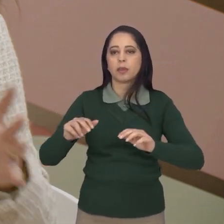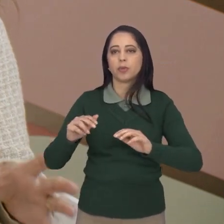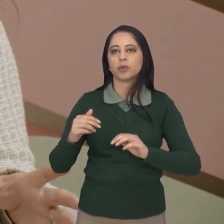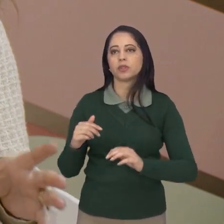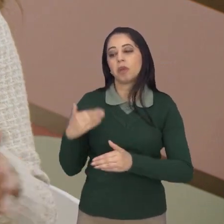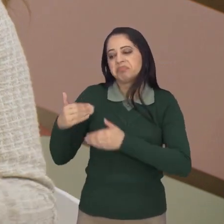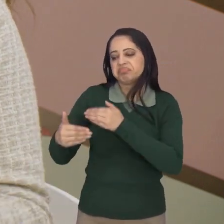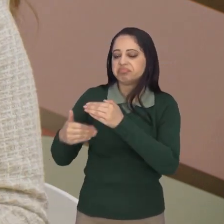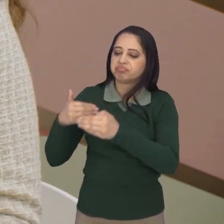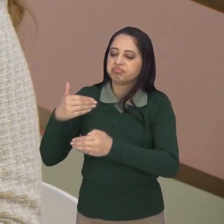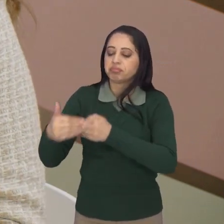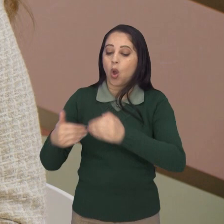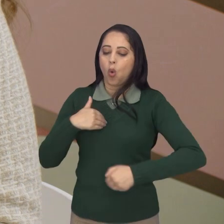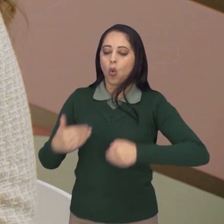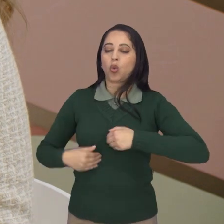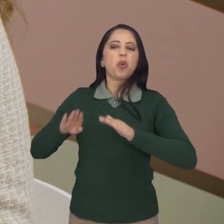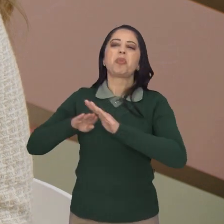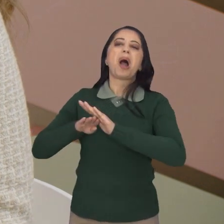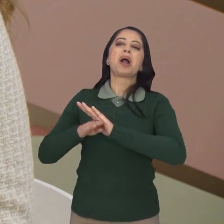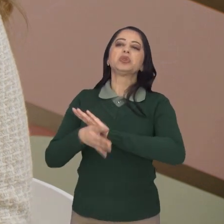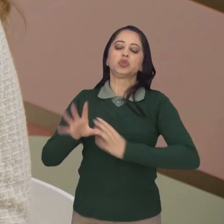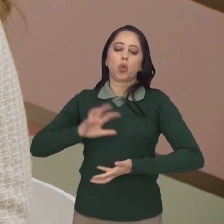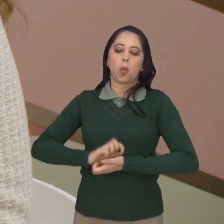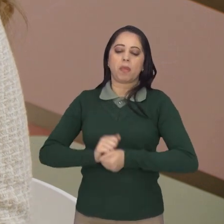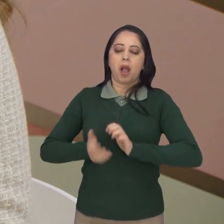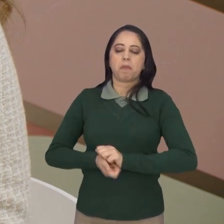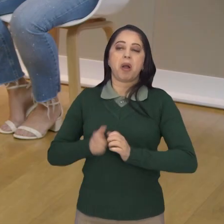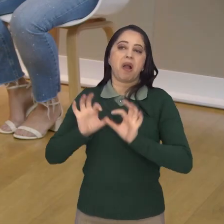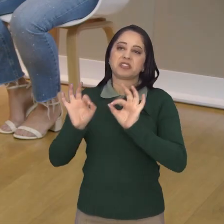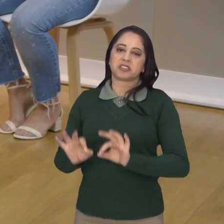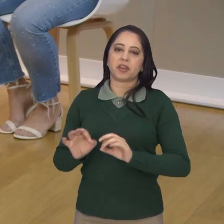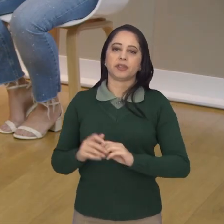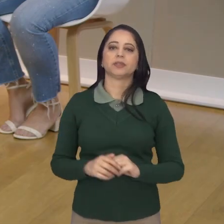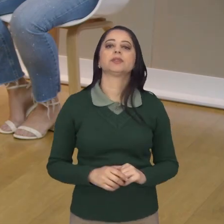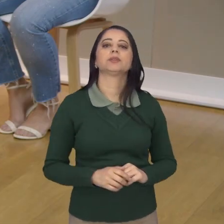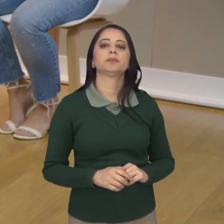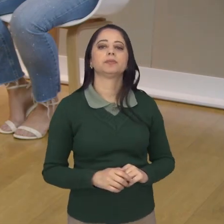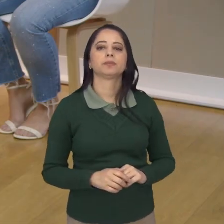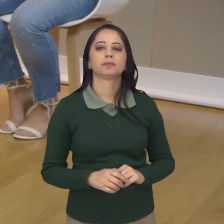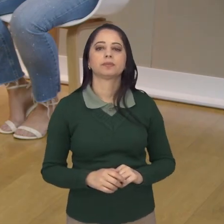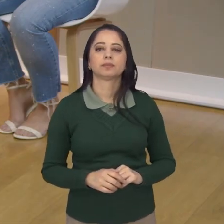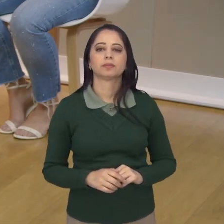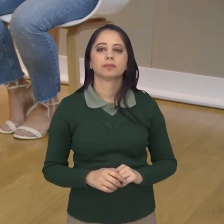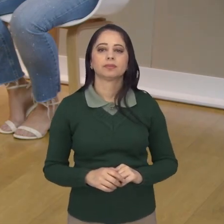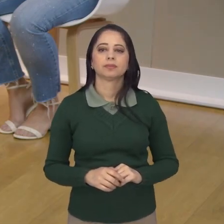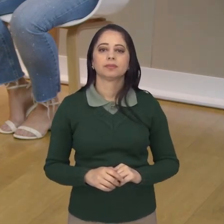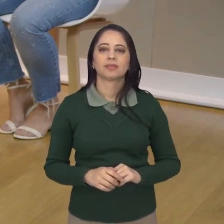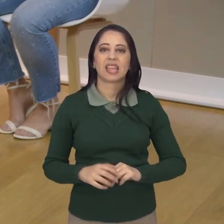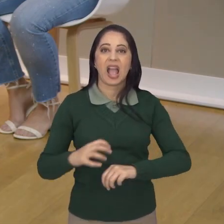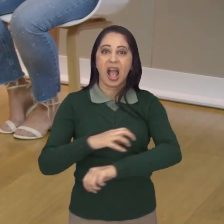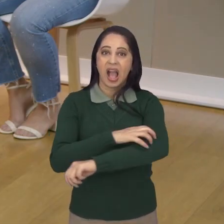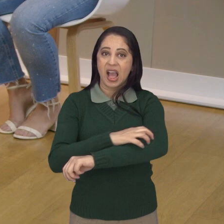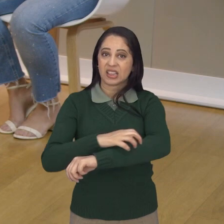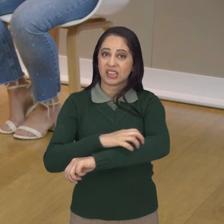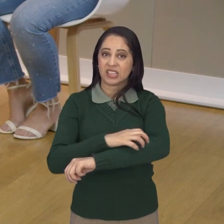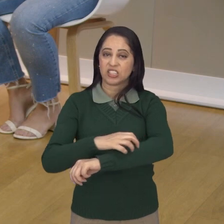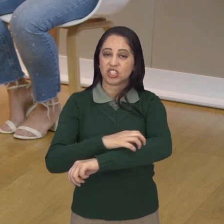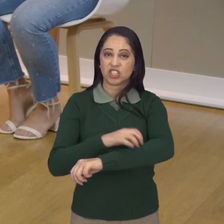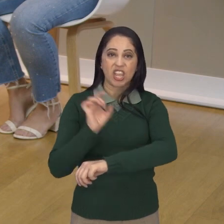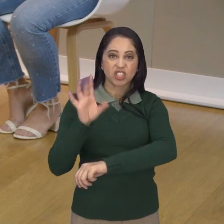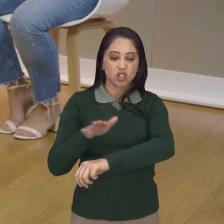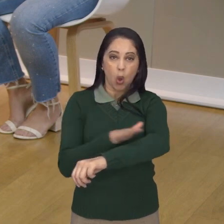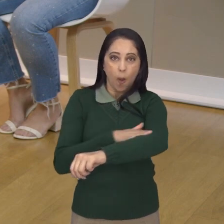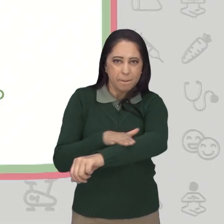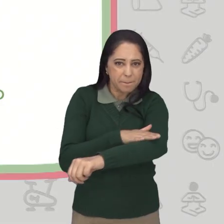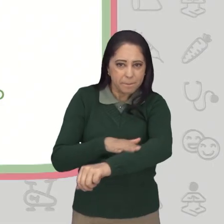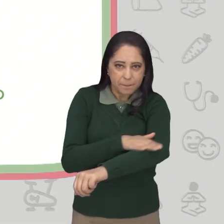tornar tolerante àquele alimento. Vamos para a próxima pergunta. A alergia alimentar só se manifesta na pele?